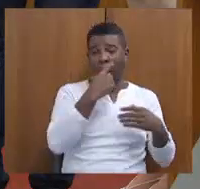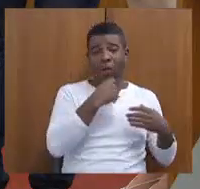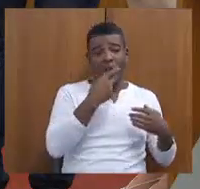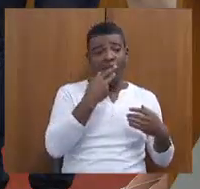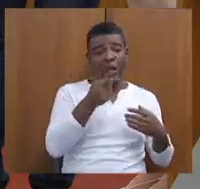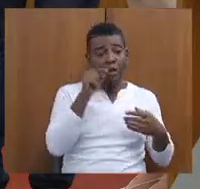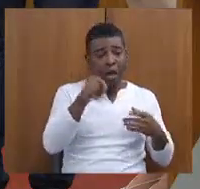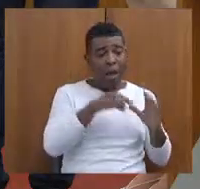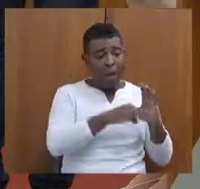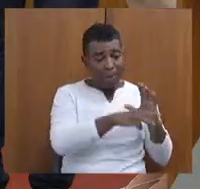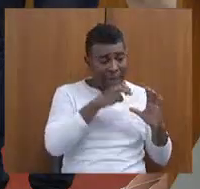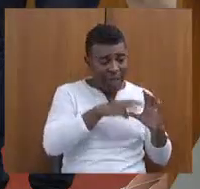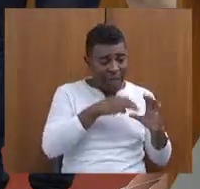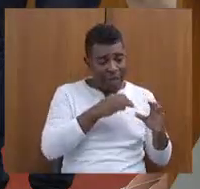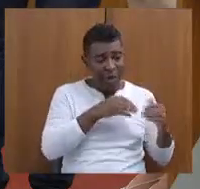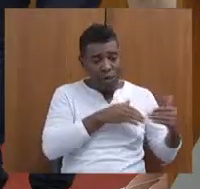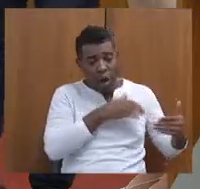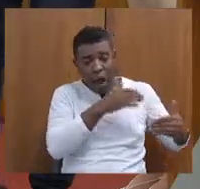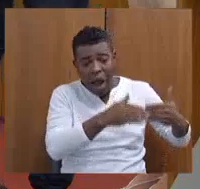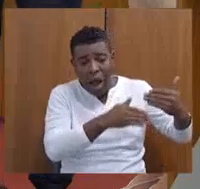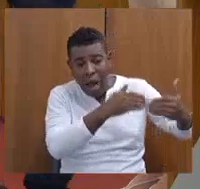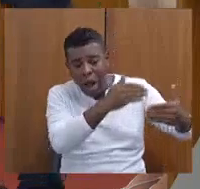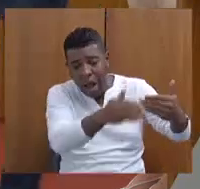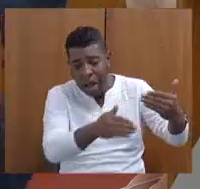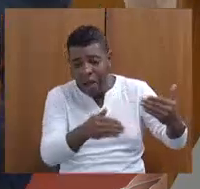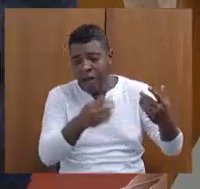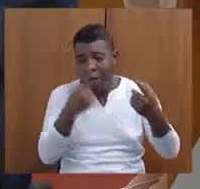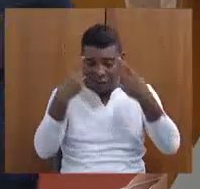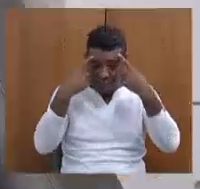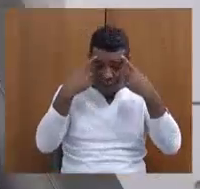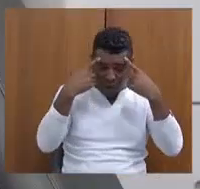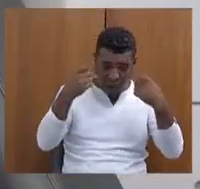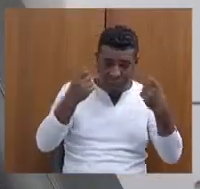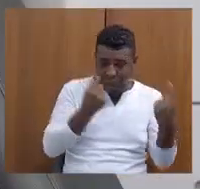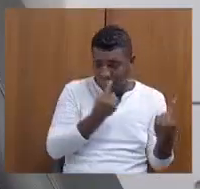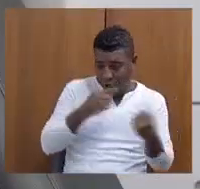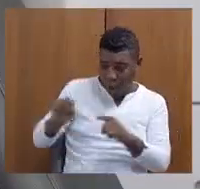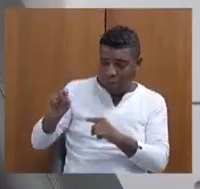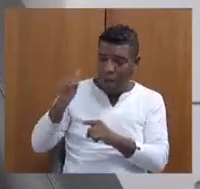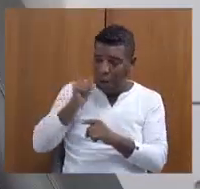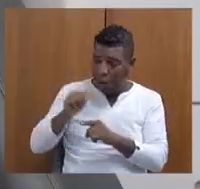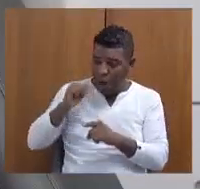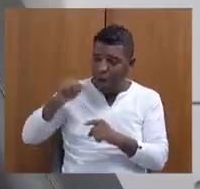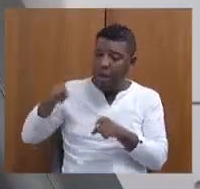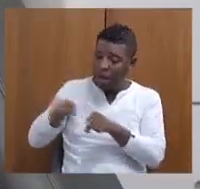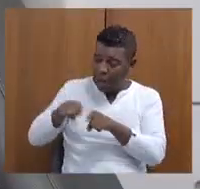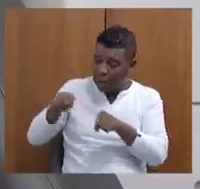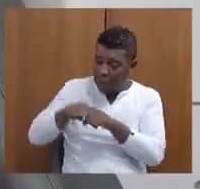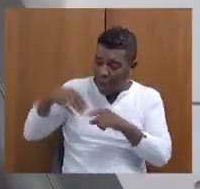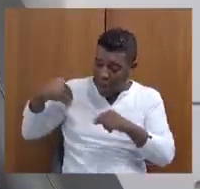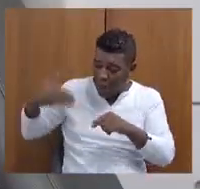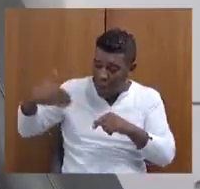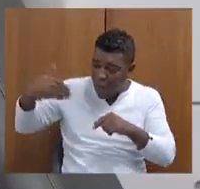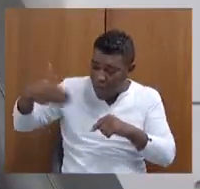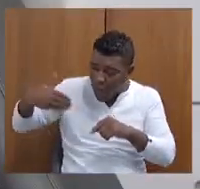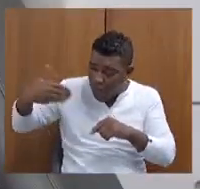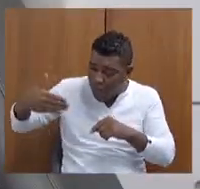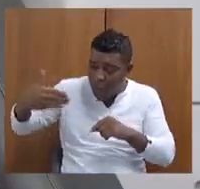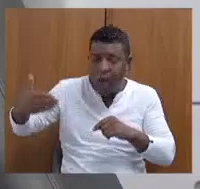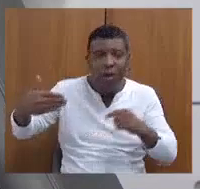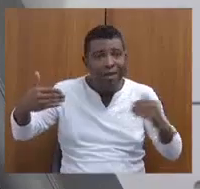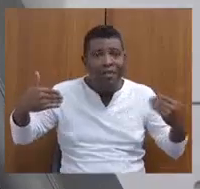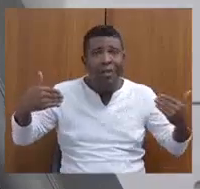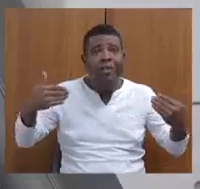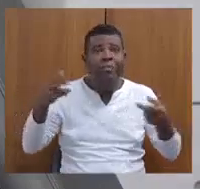também avançam e o que eu perguntei e eu vou fazer por requerimento também Presidente é qual planejamento de